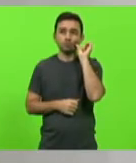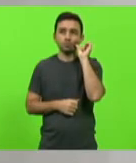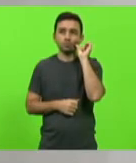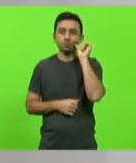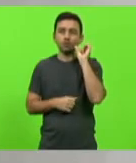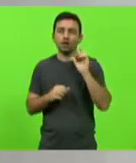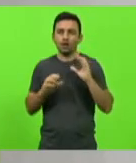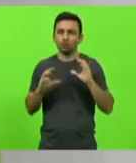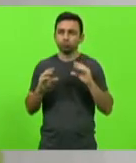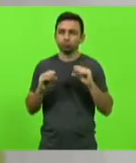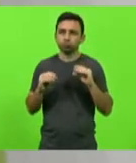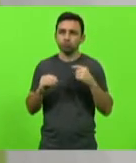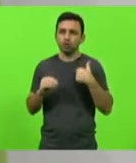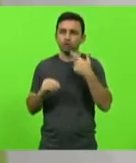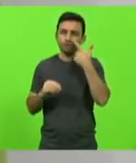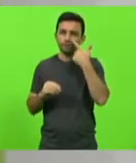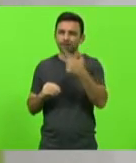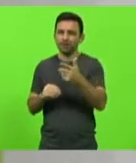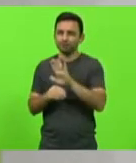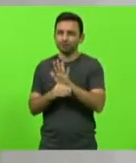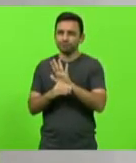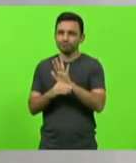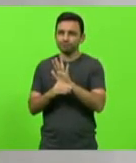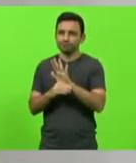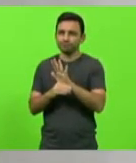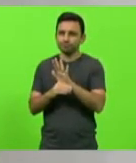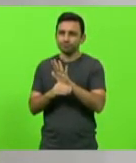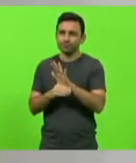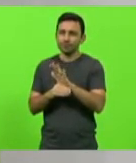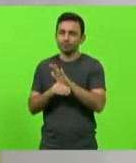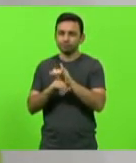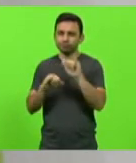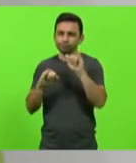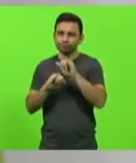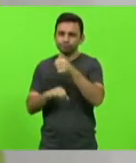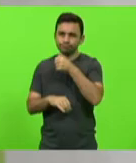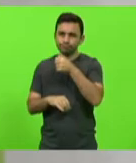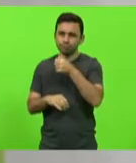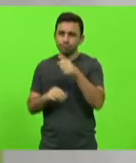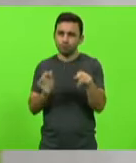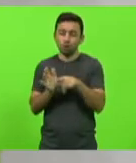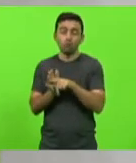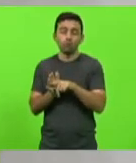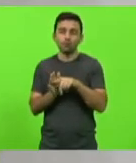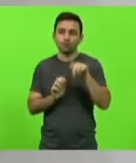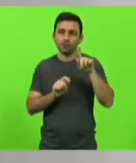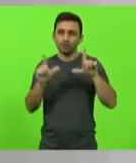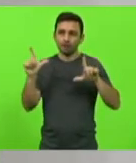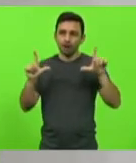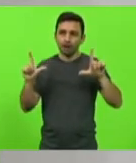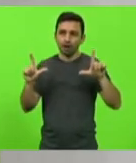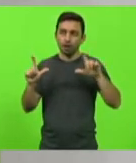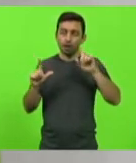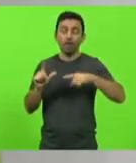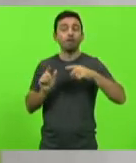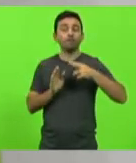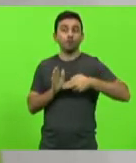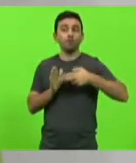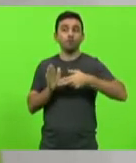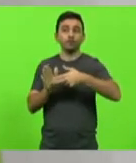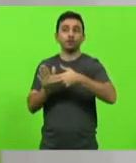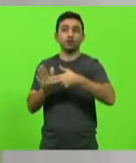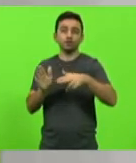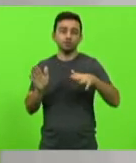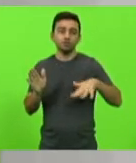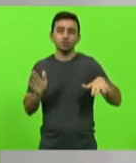eu assisti um documentário na TVAL sobre as nossas ferrovias. E